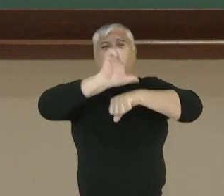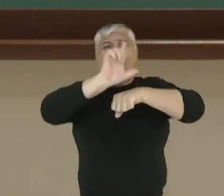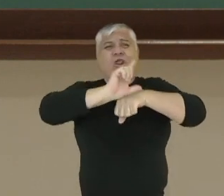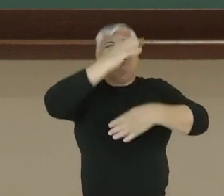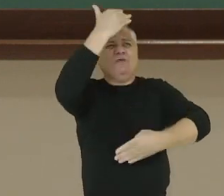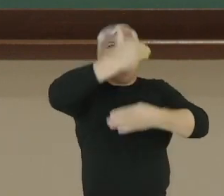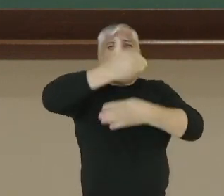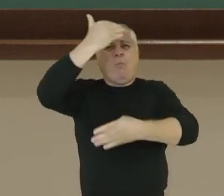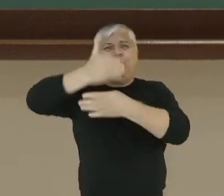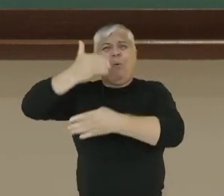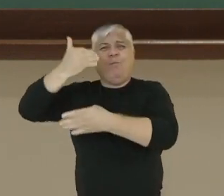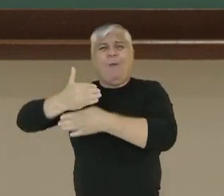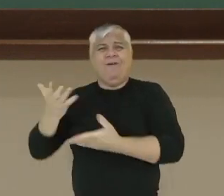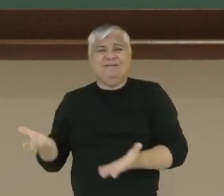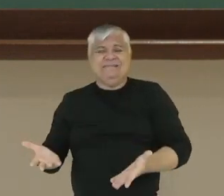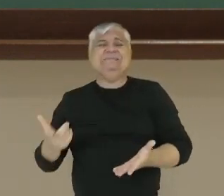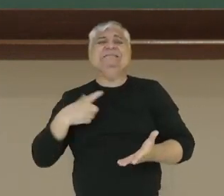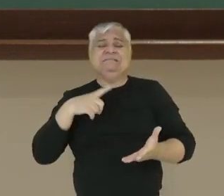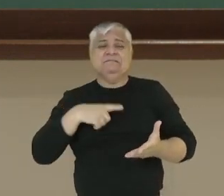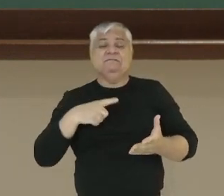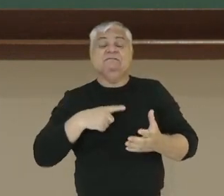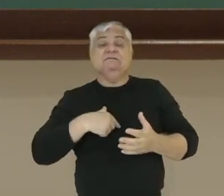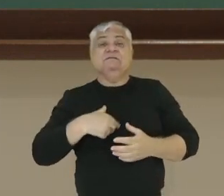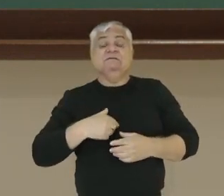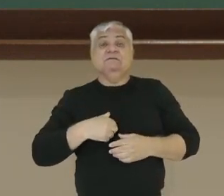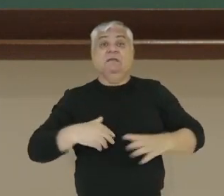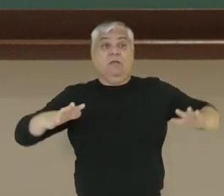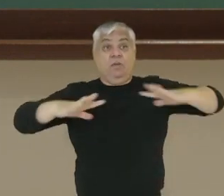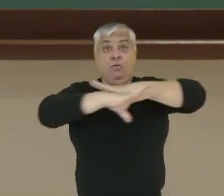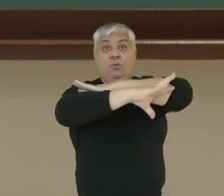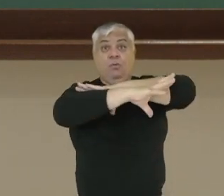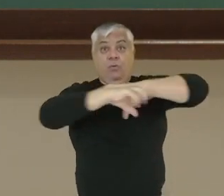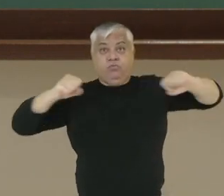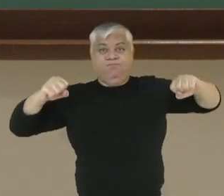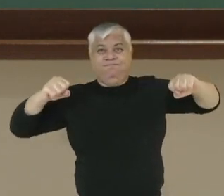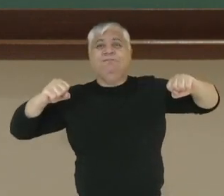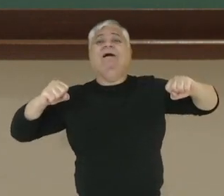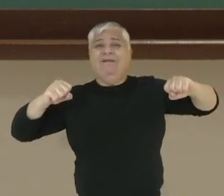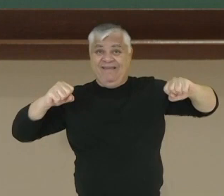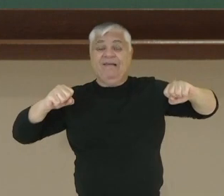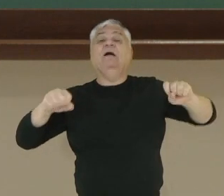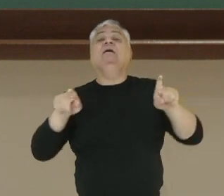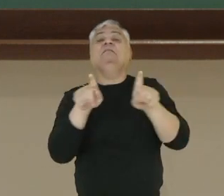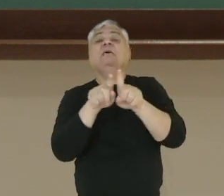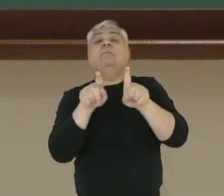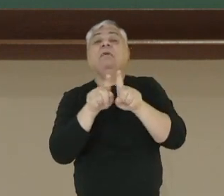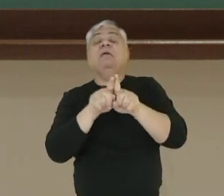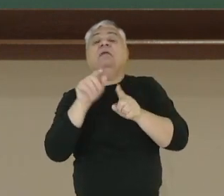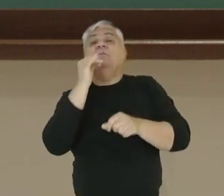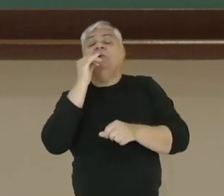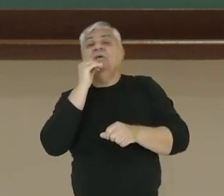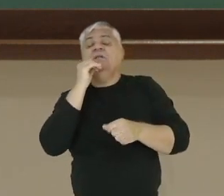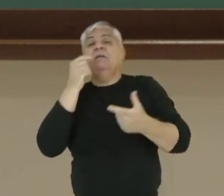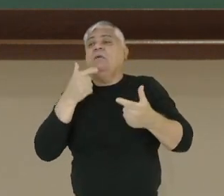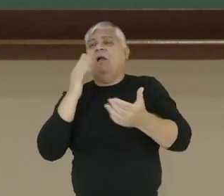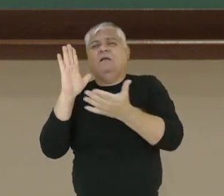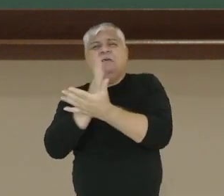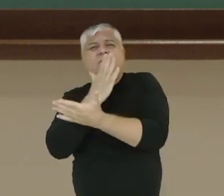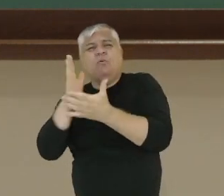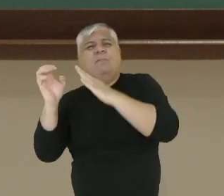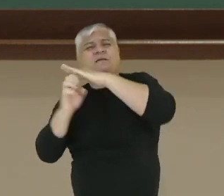houve aí os toques de recolher, muita gente teve que fechar as portas por conta